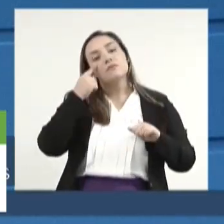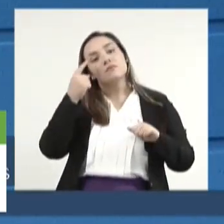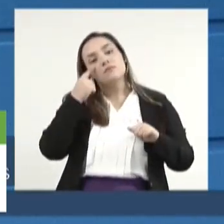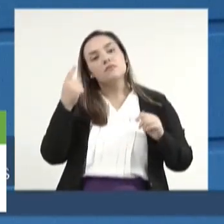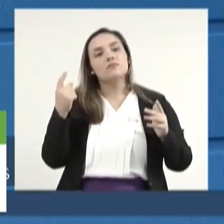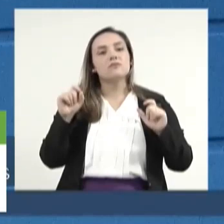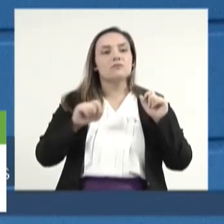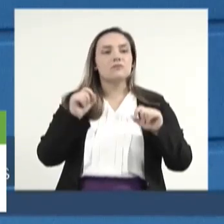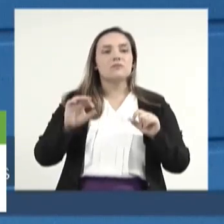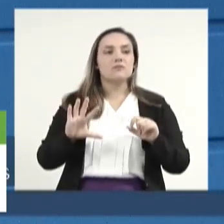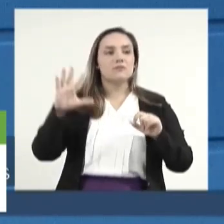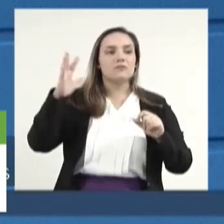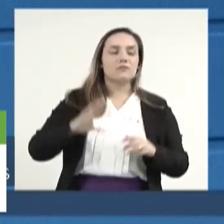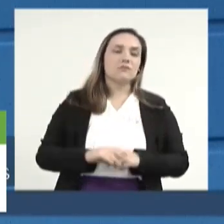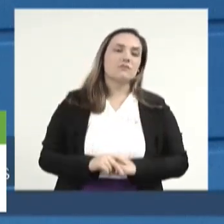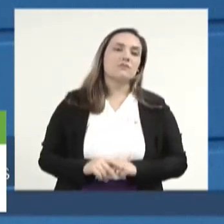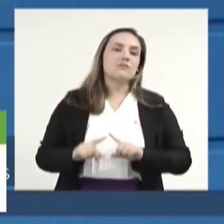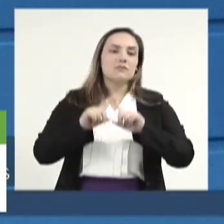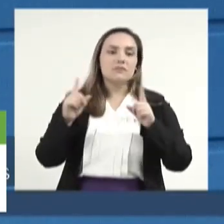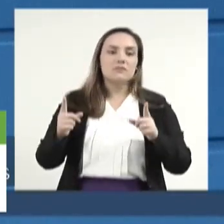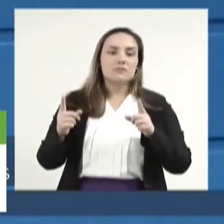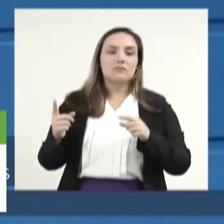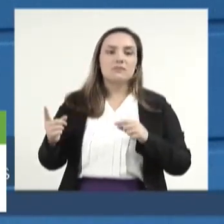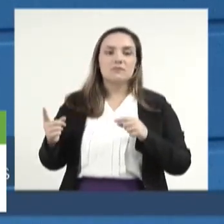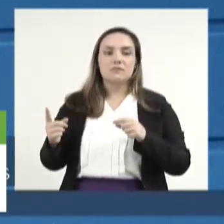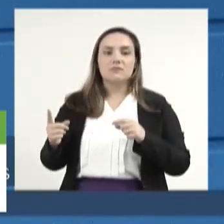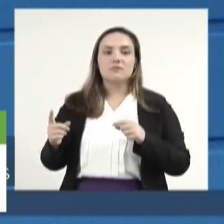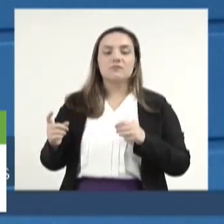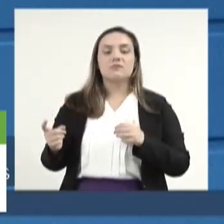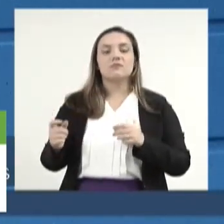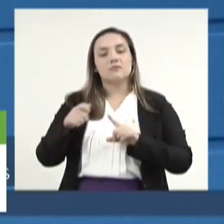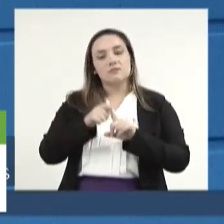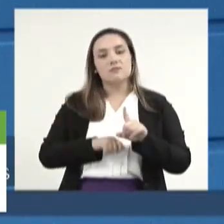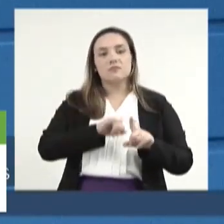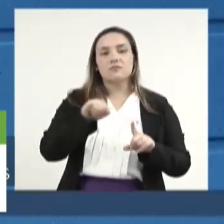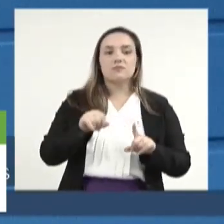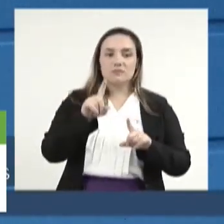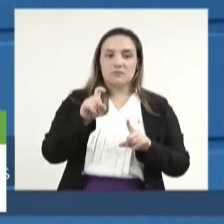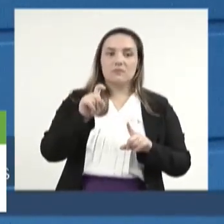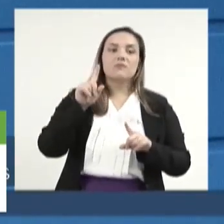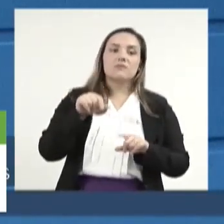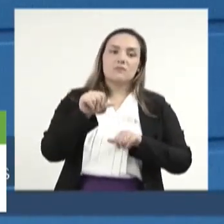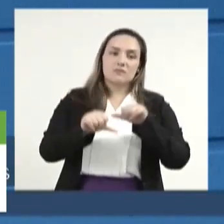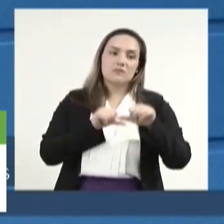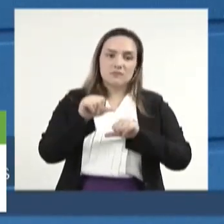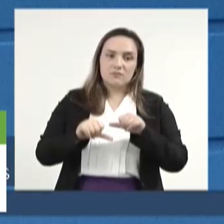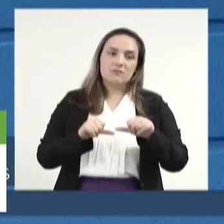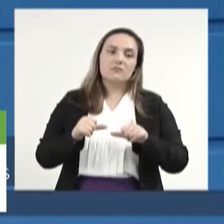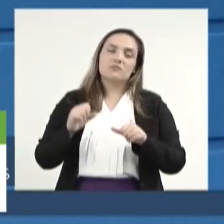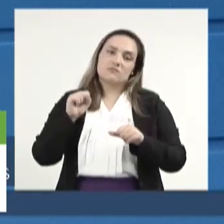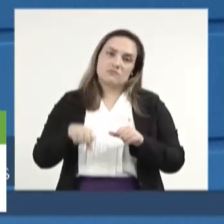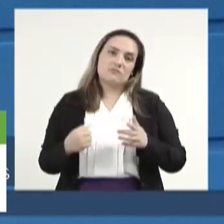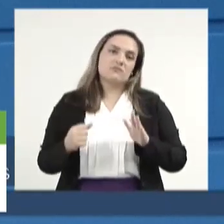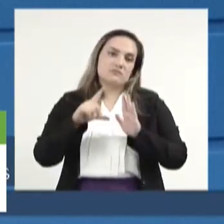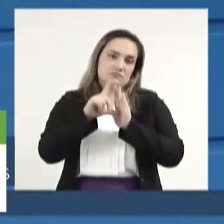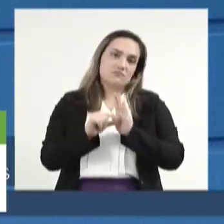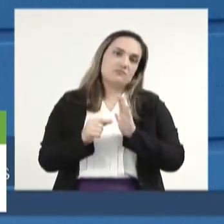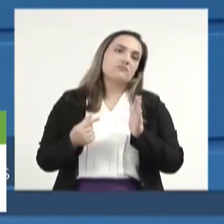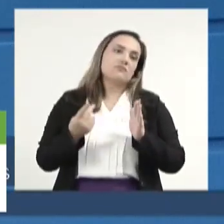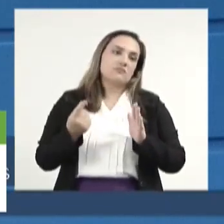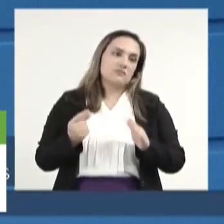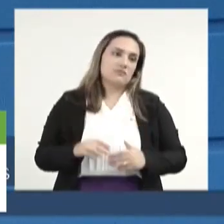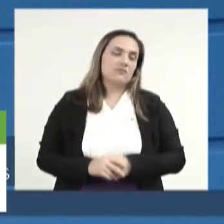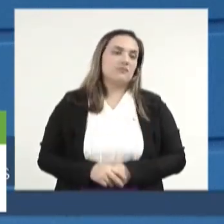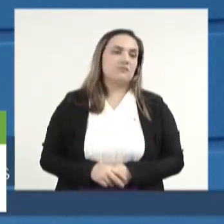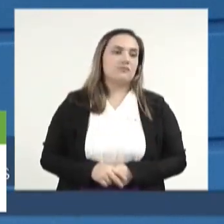aconteceu, mas a contratação iniciada em fevereiro, o mês de janeiro ficou fora, e isso influenciou nesse ganho, efetivamente, que esses